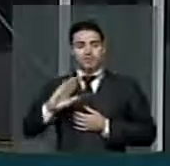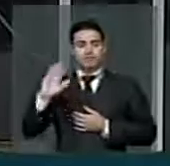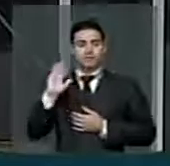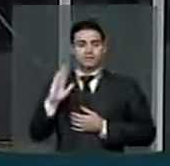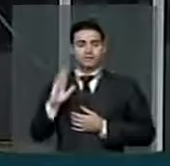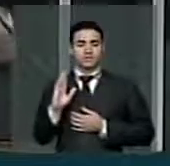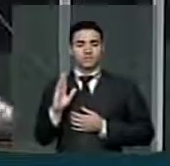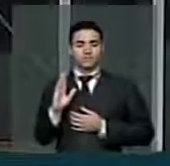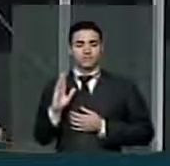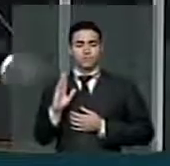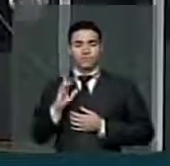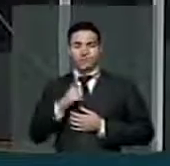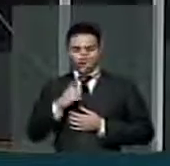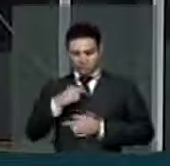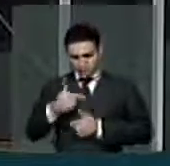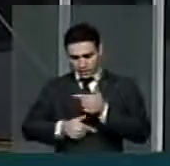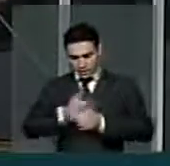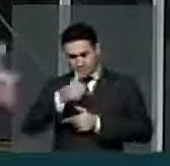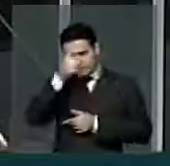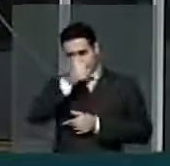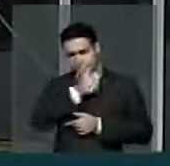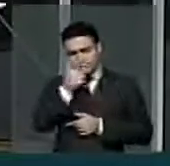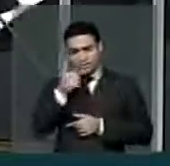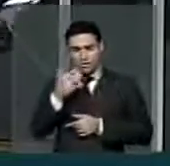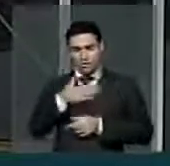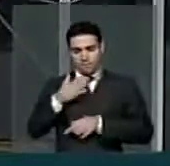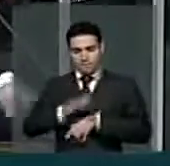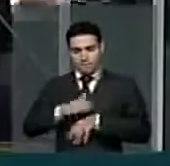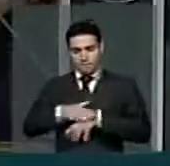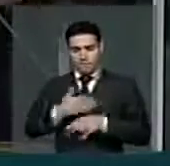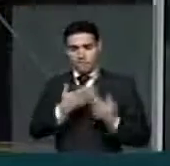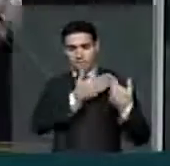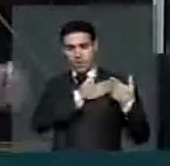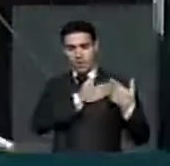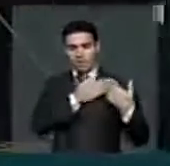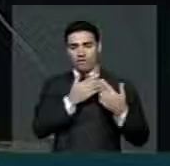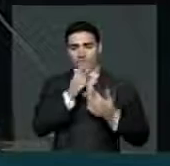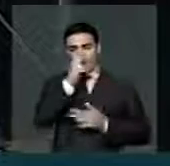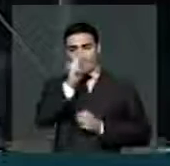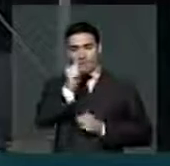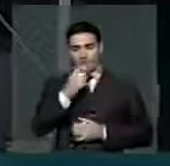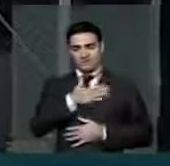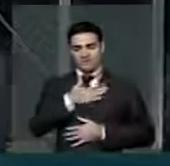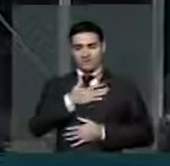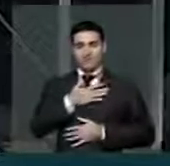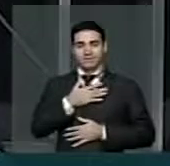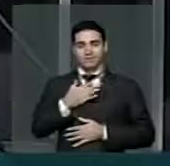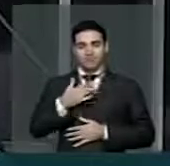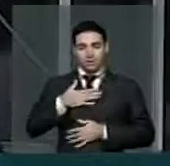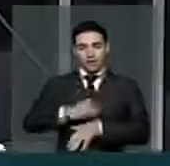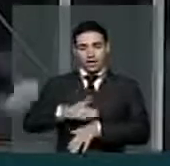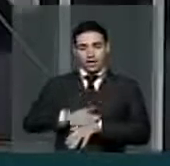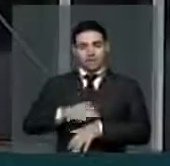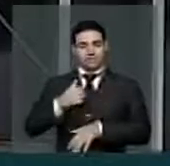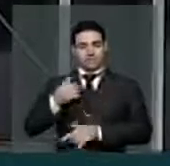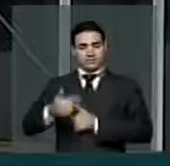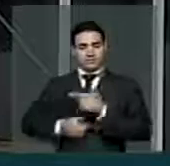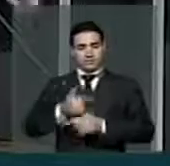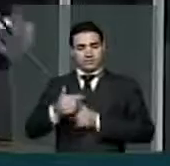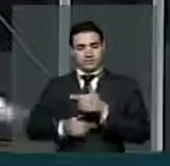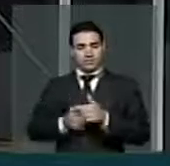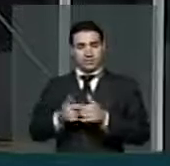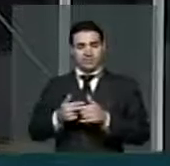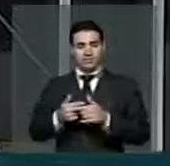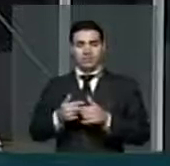prometi dedicar as minhas energias, o meu tempo, dedicar parte da